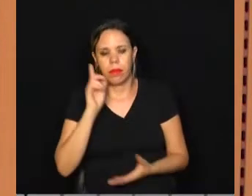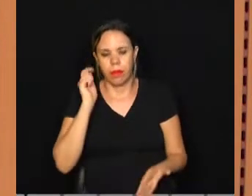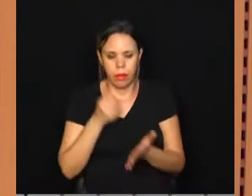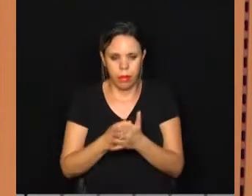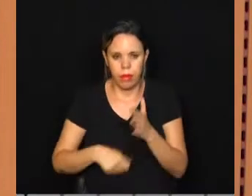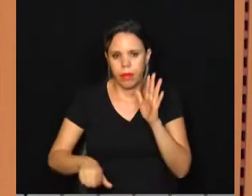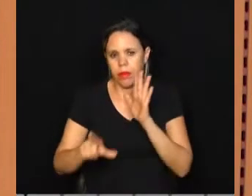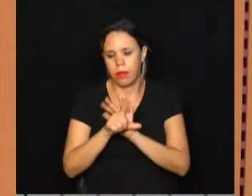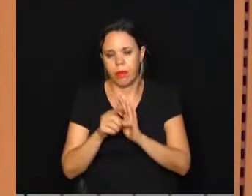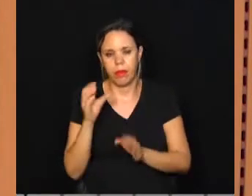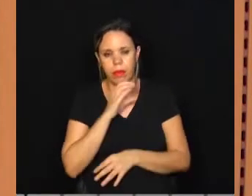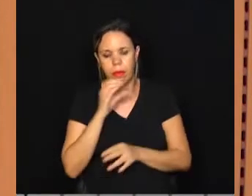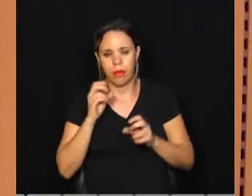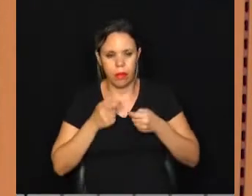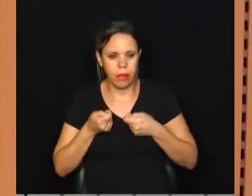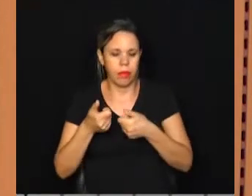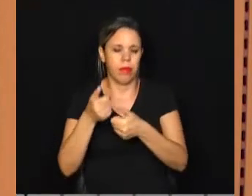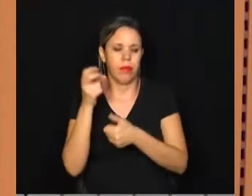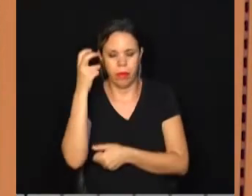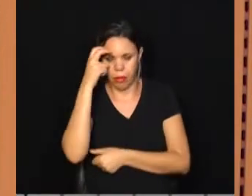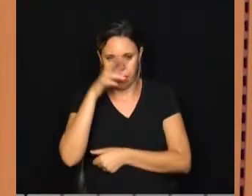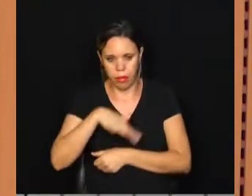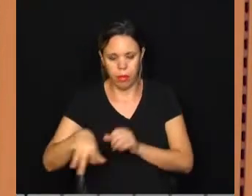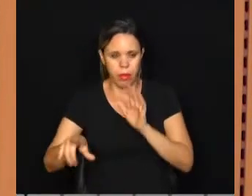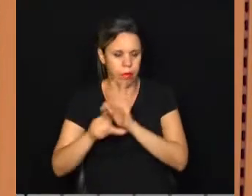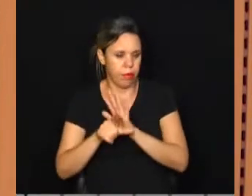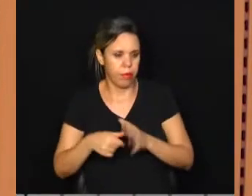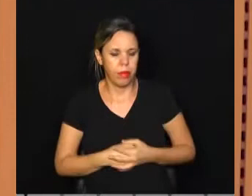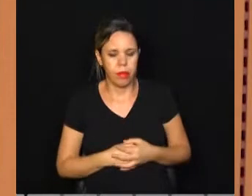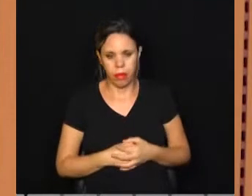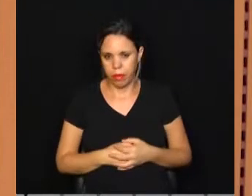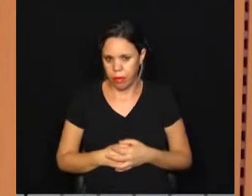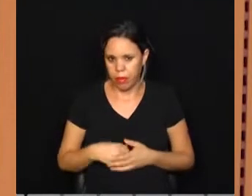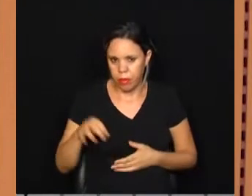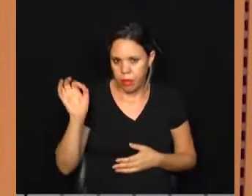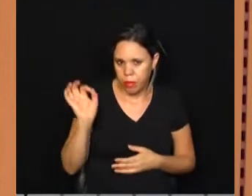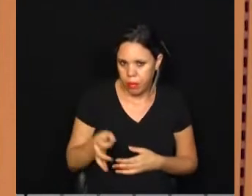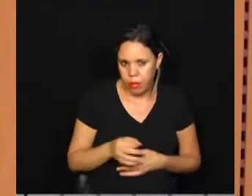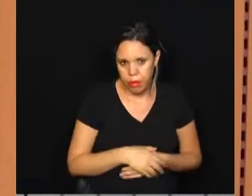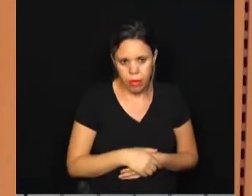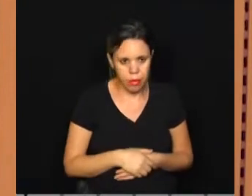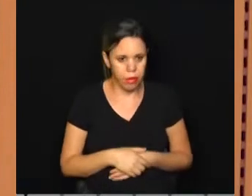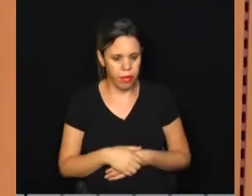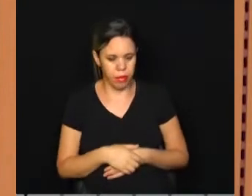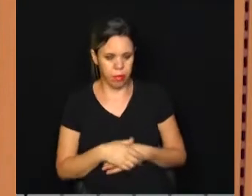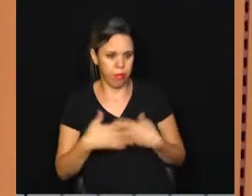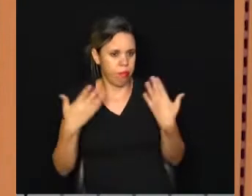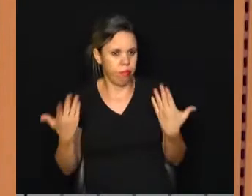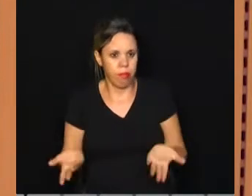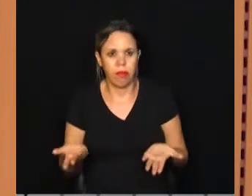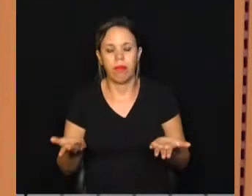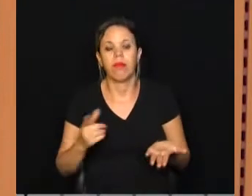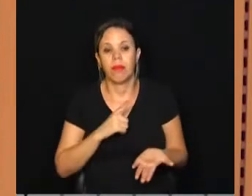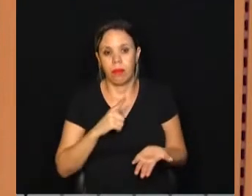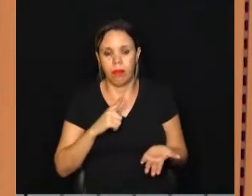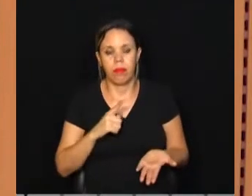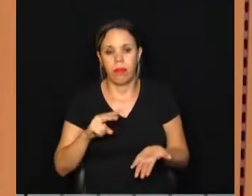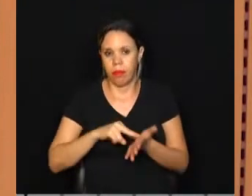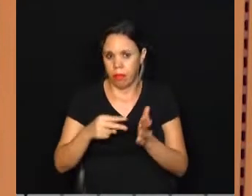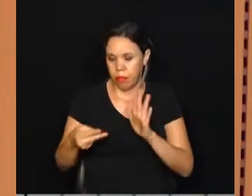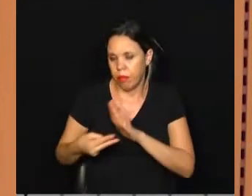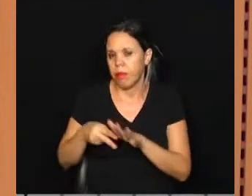a lei de emergência cultural, a lei Aldir Blanc, certo? Bom, então houve um sentido,